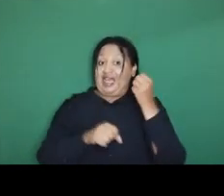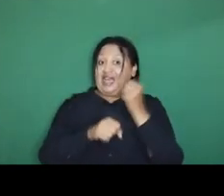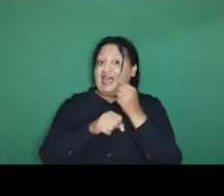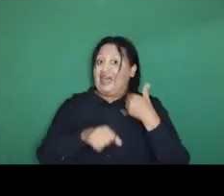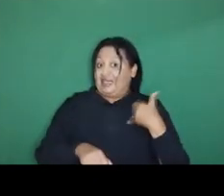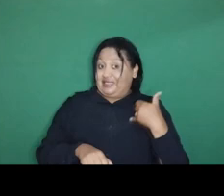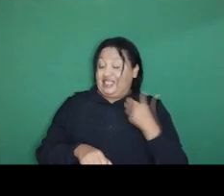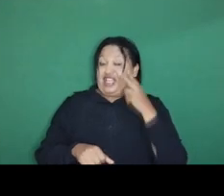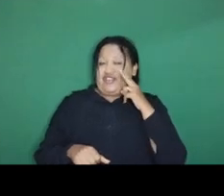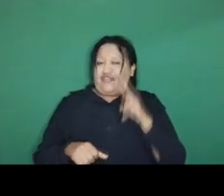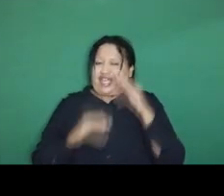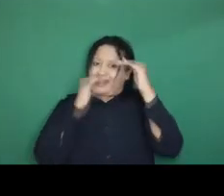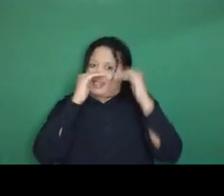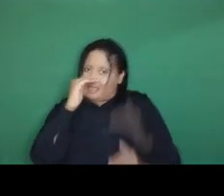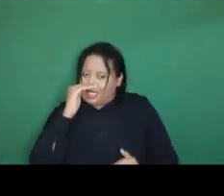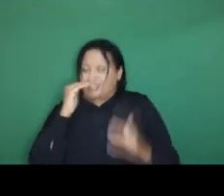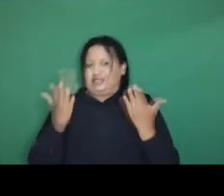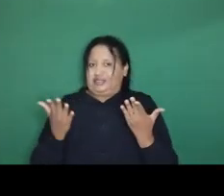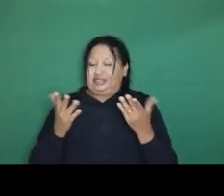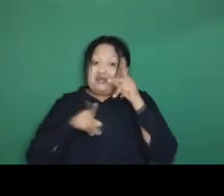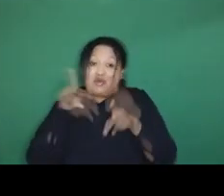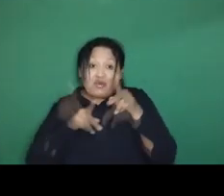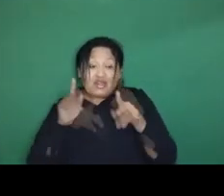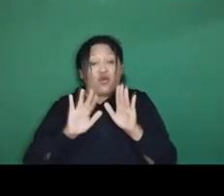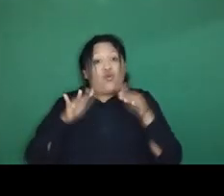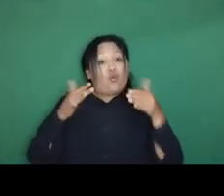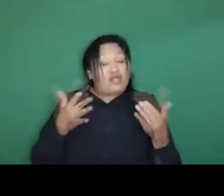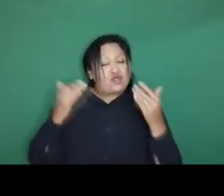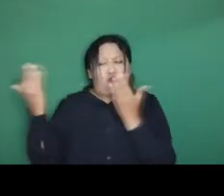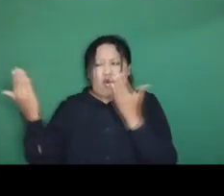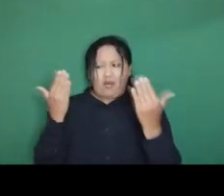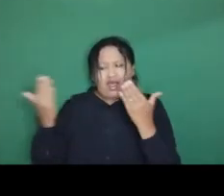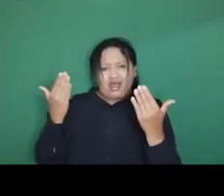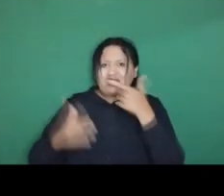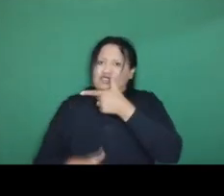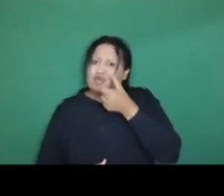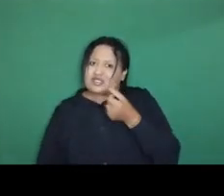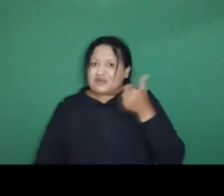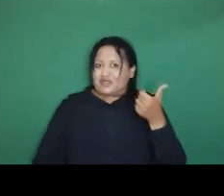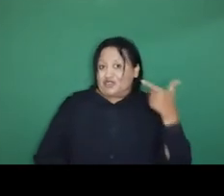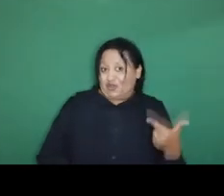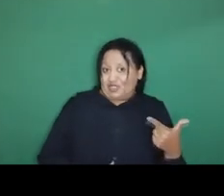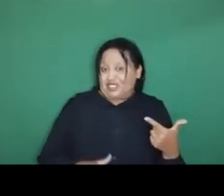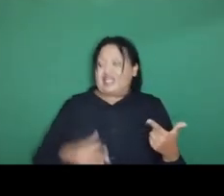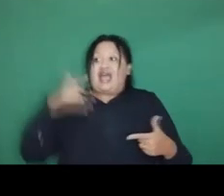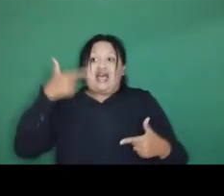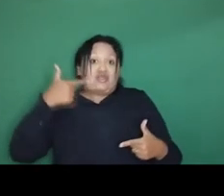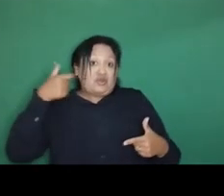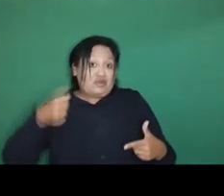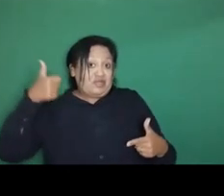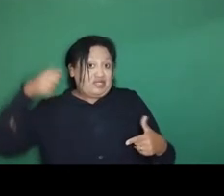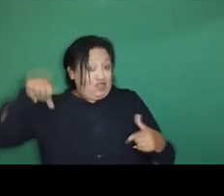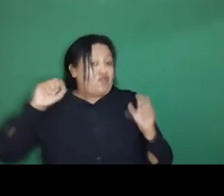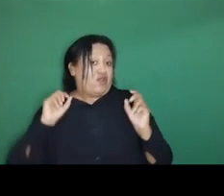tendência de redução tá de população quando a gente compara 2012 a 2019 tá